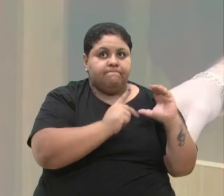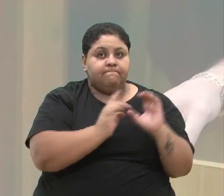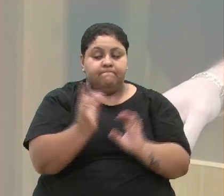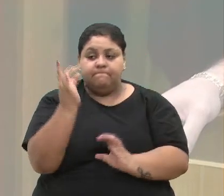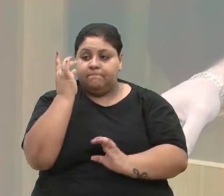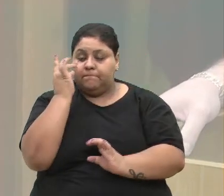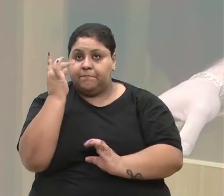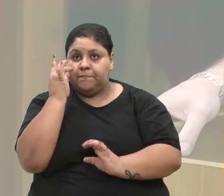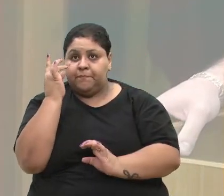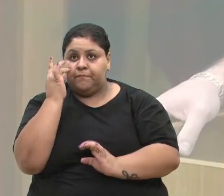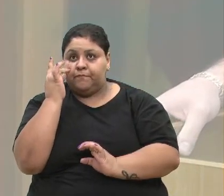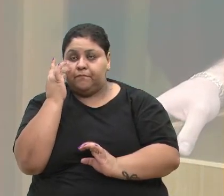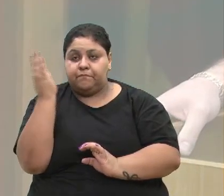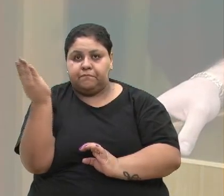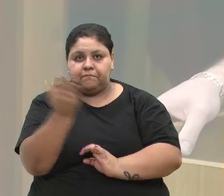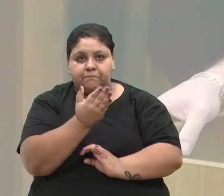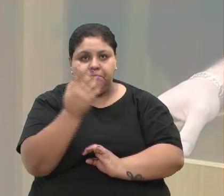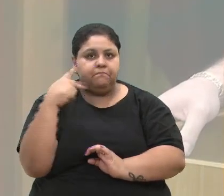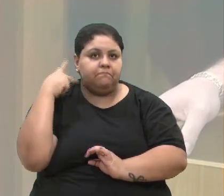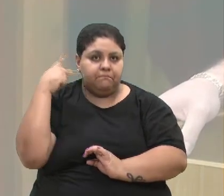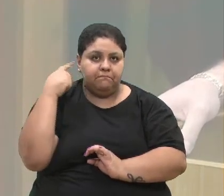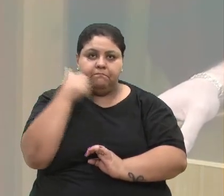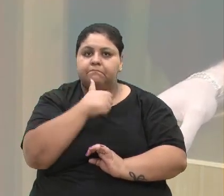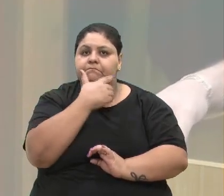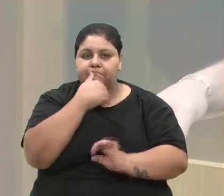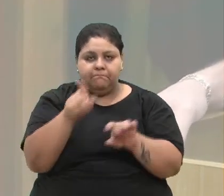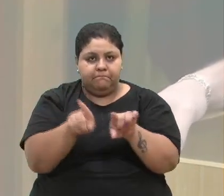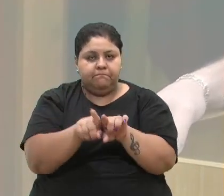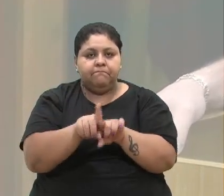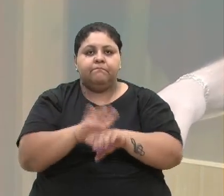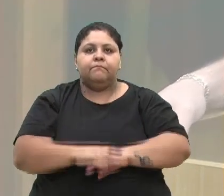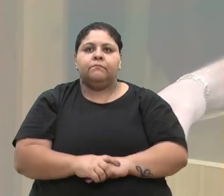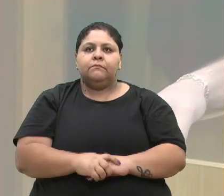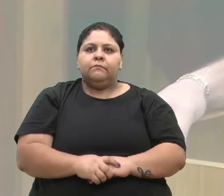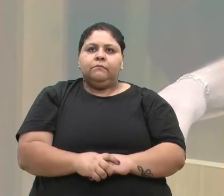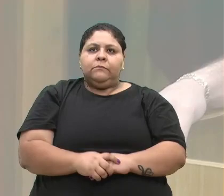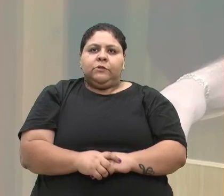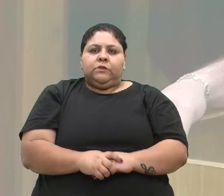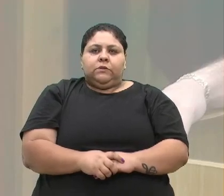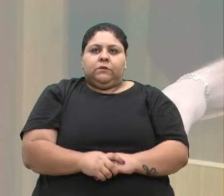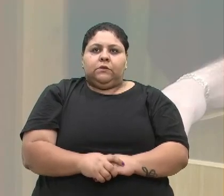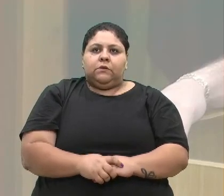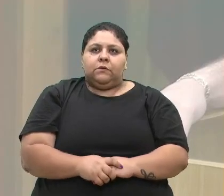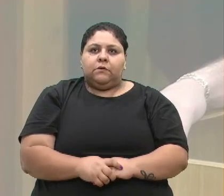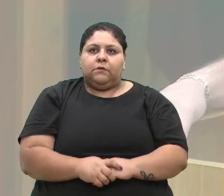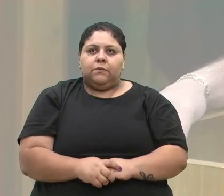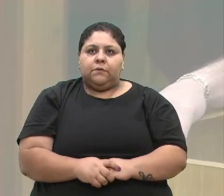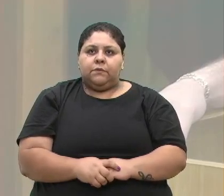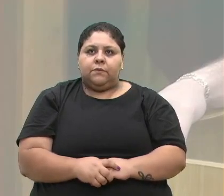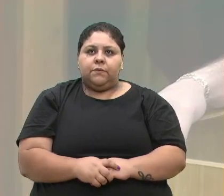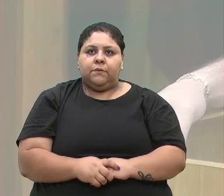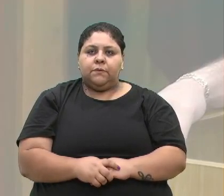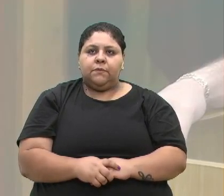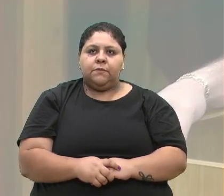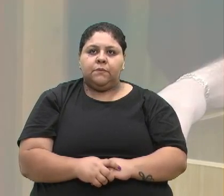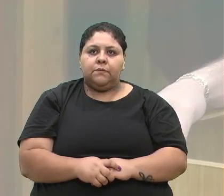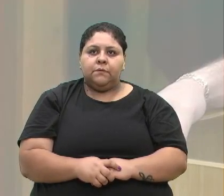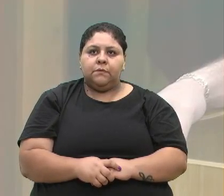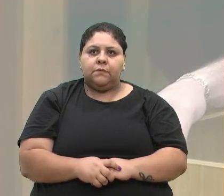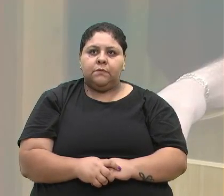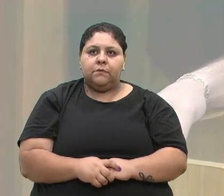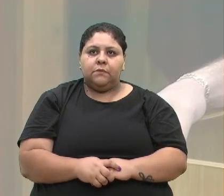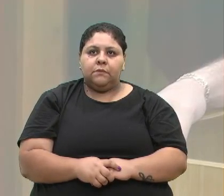presencialmente, e aos nobres colegas. Uma parte... E já lhe concedo, vereador. Vou